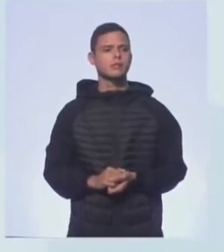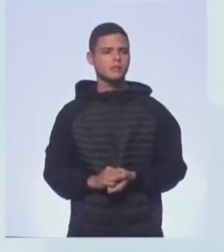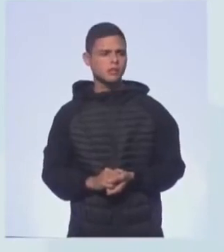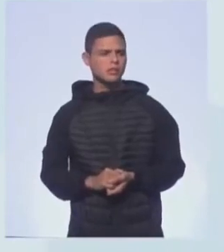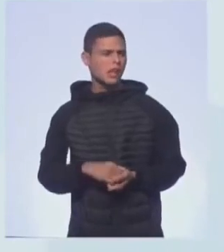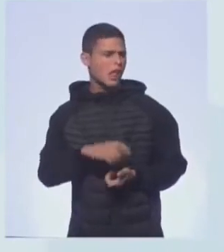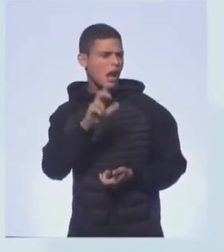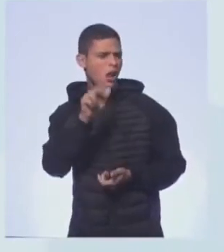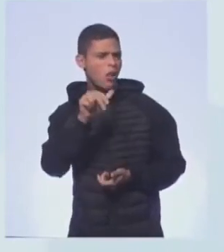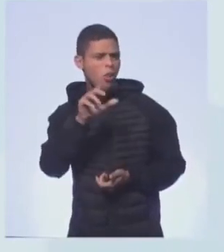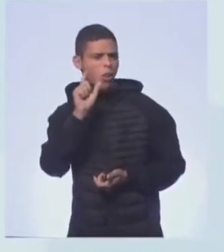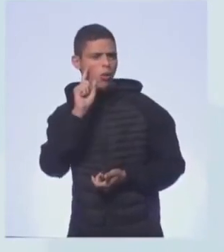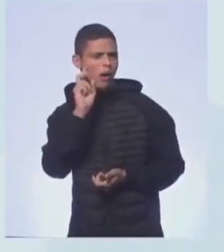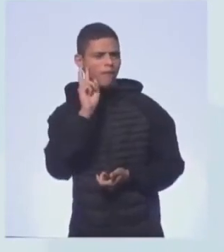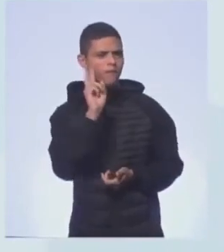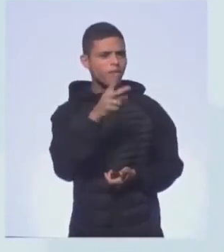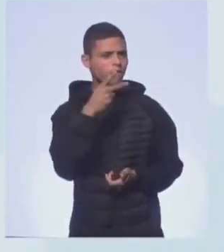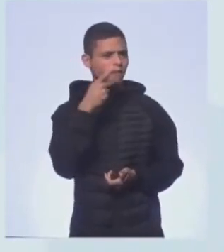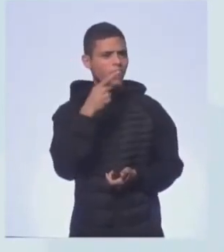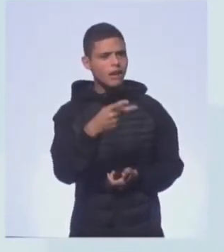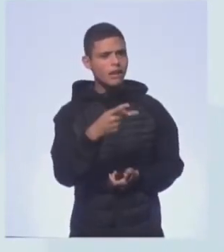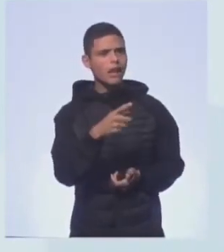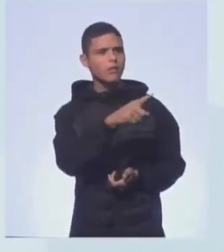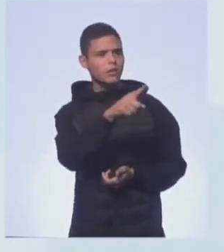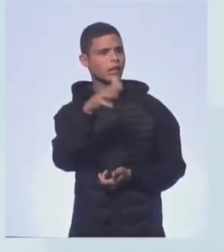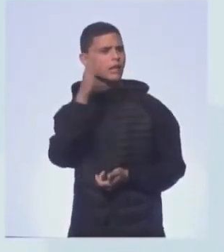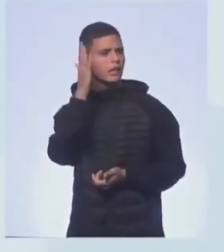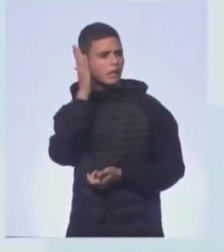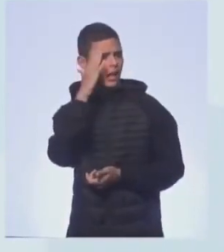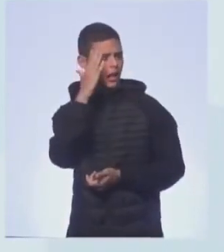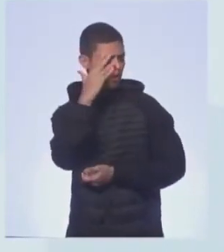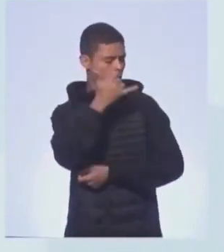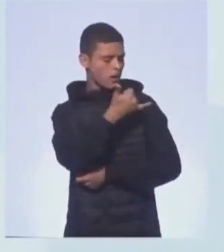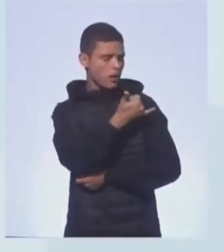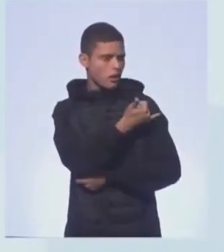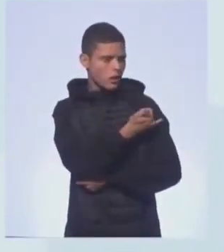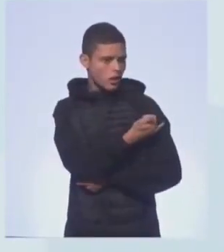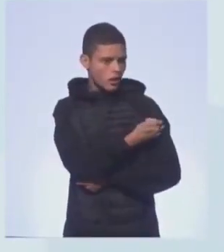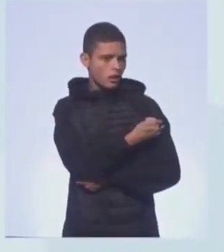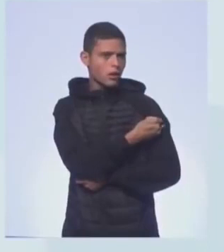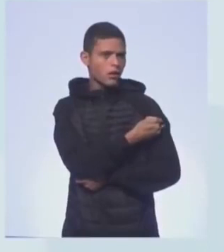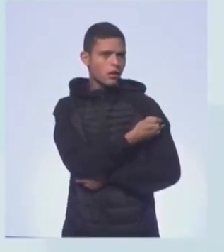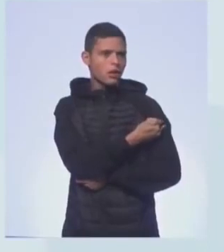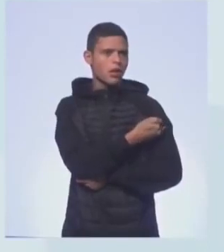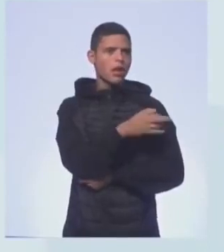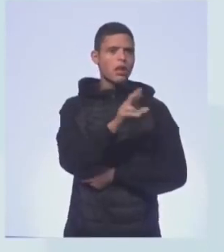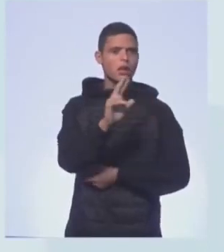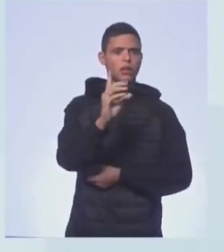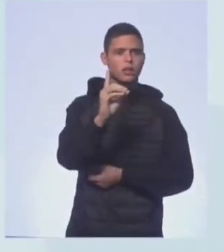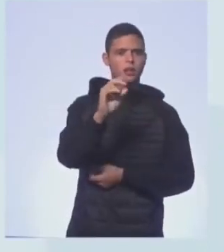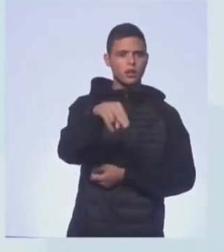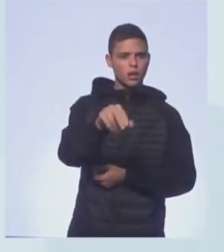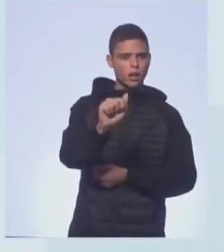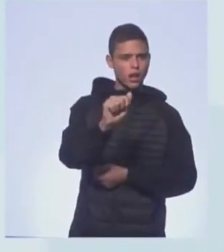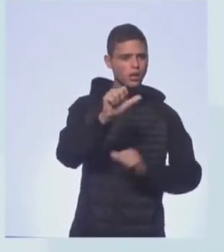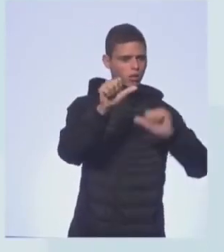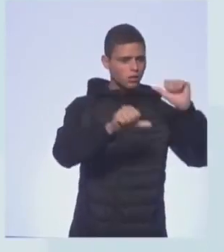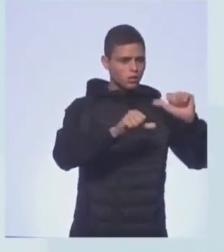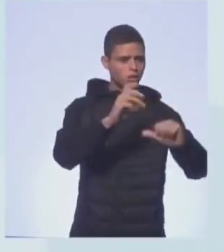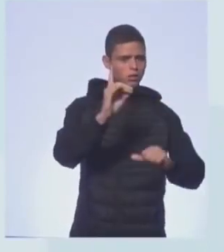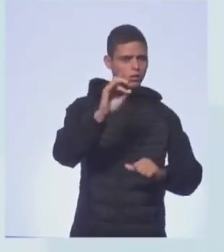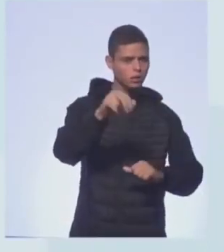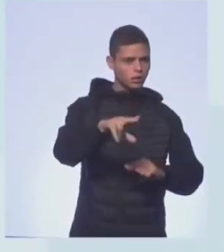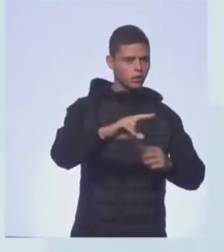fala, né? Você sabia que vacinas de RNA alteram o nosso DNA? E aí temos aí todos